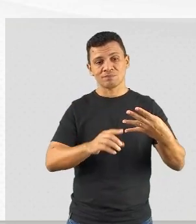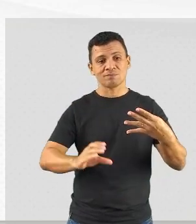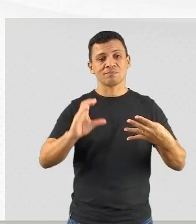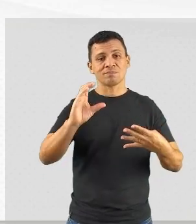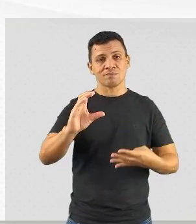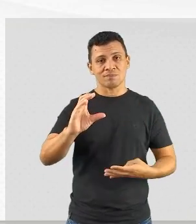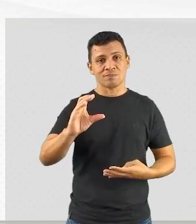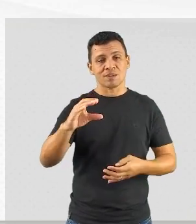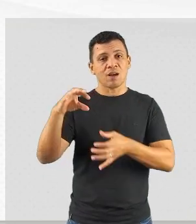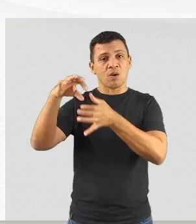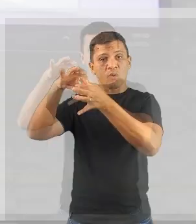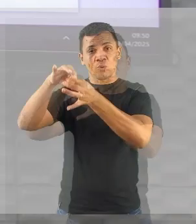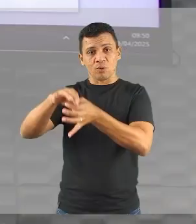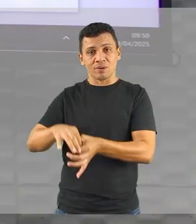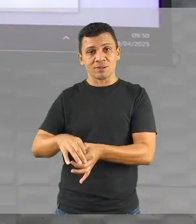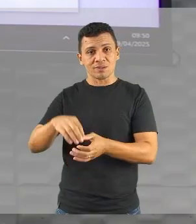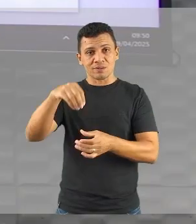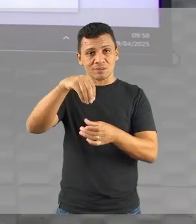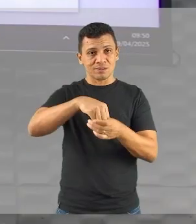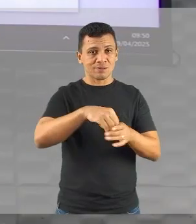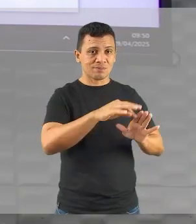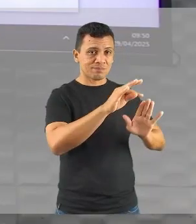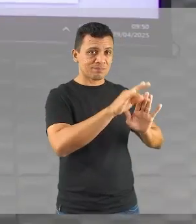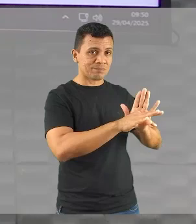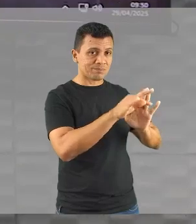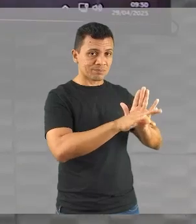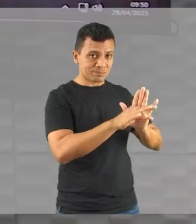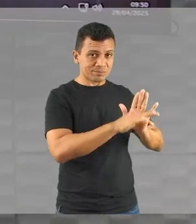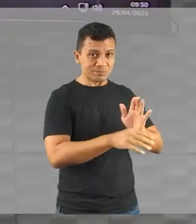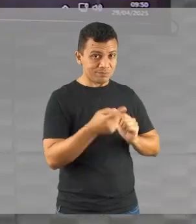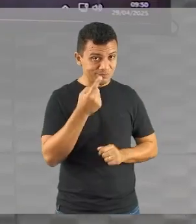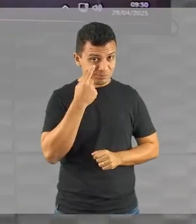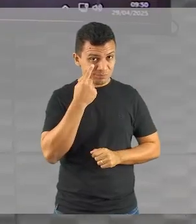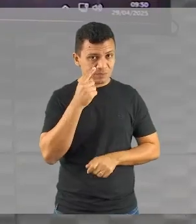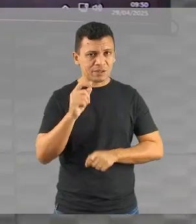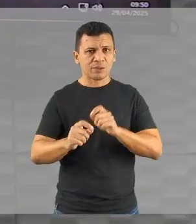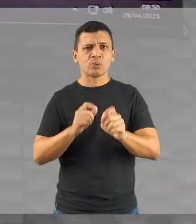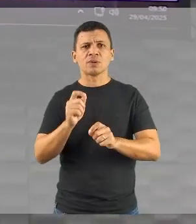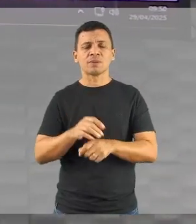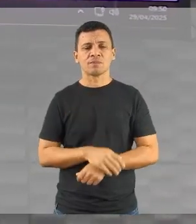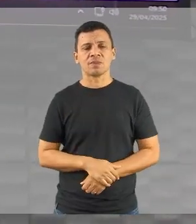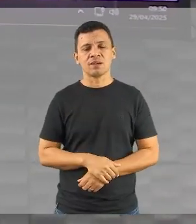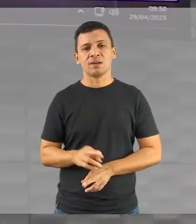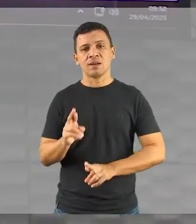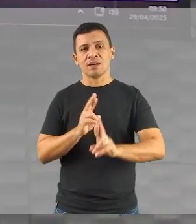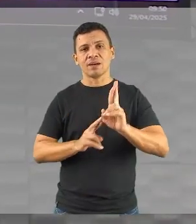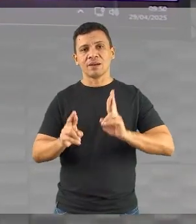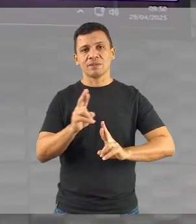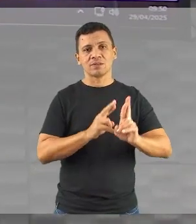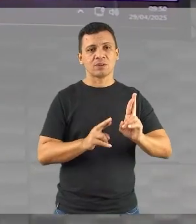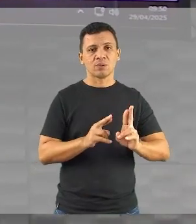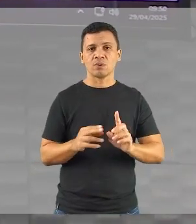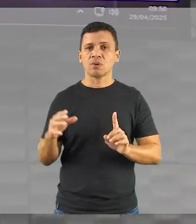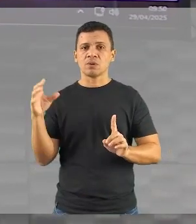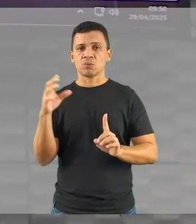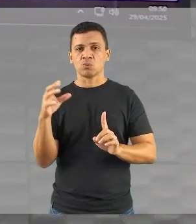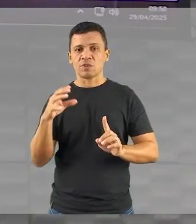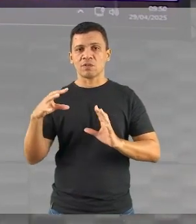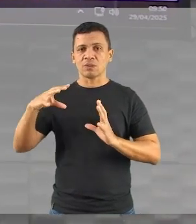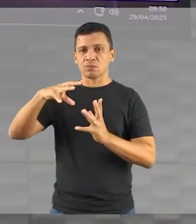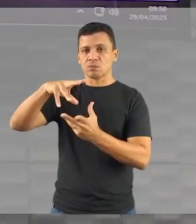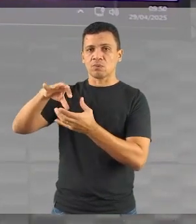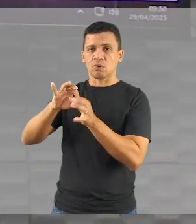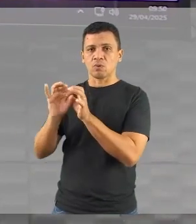garantindo a coerência interna deste texto específico que a gente verificou é justamente a relação entre os efeitos da globalização e